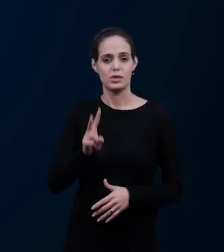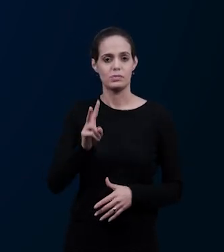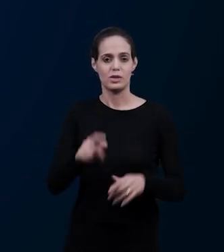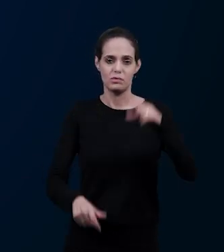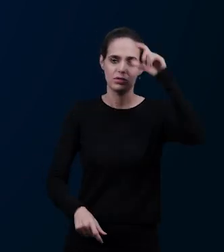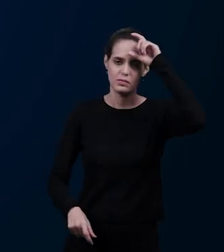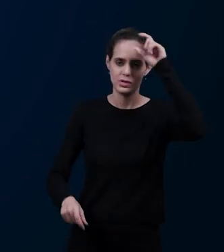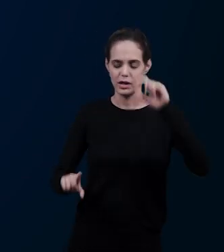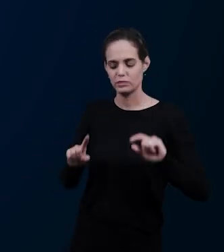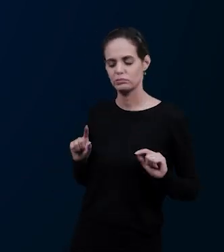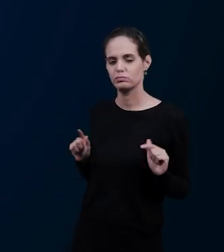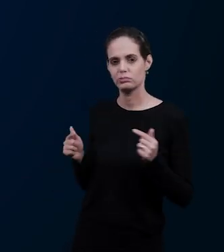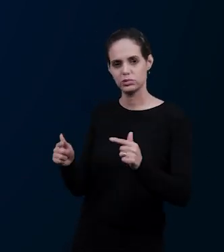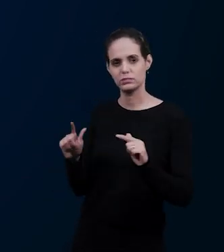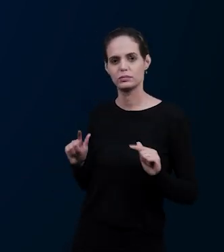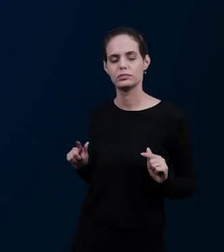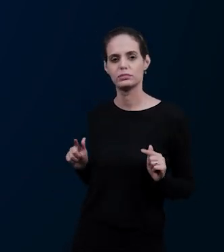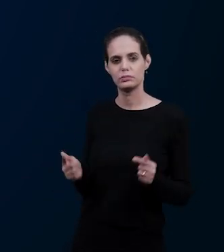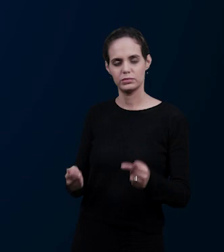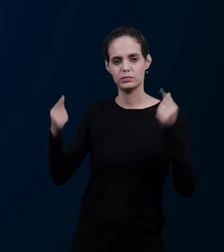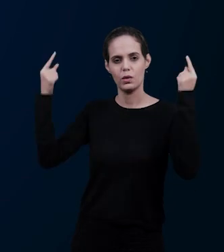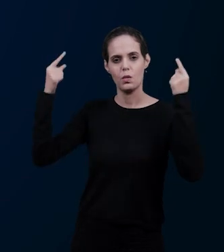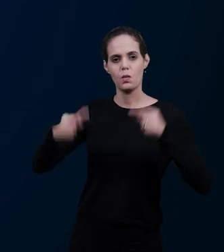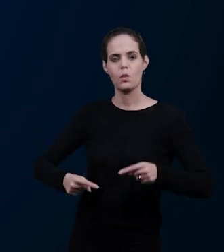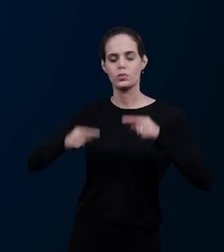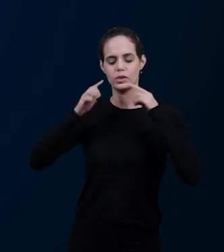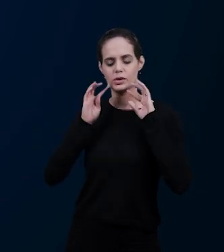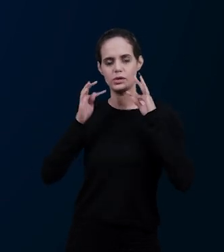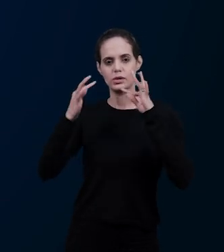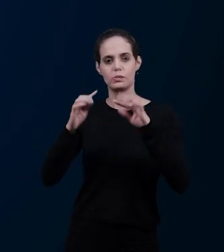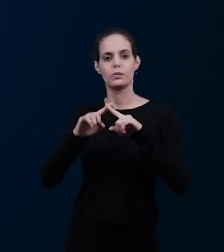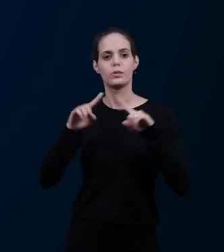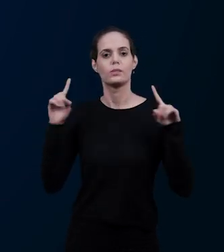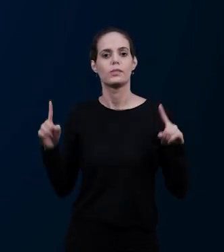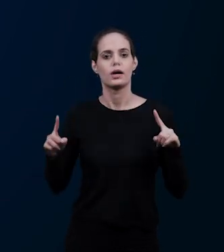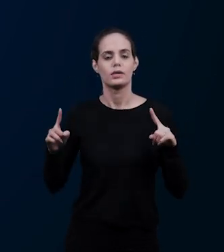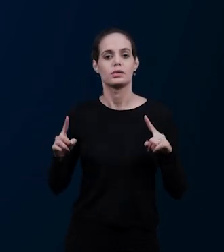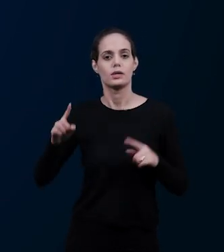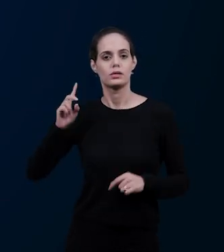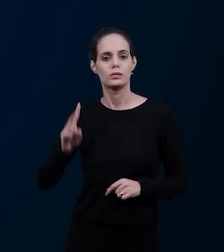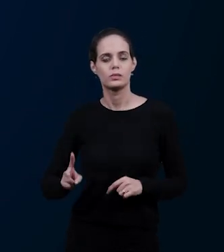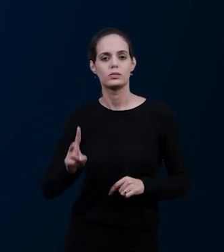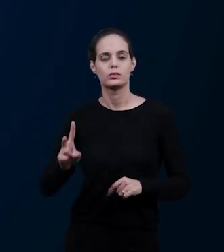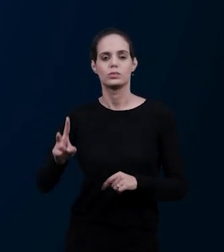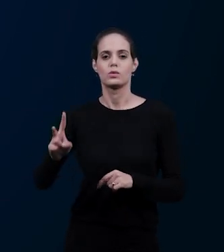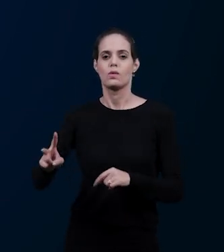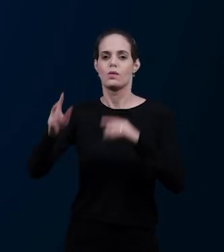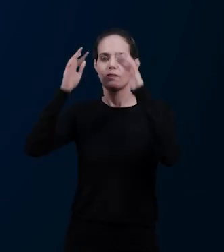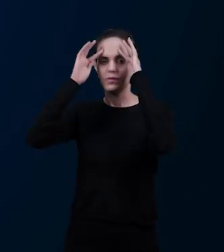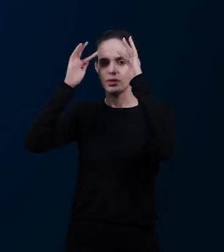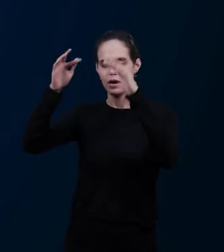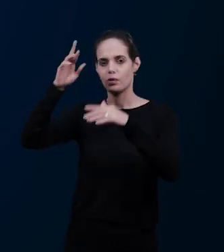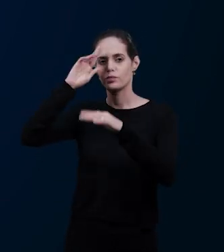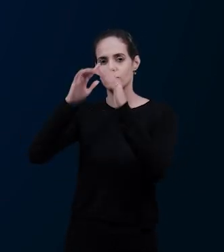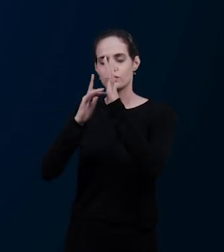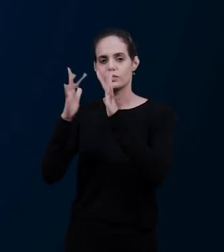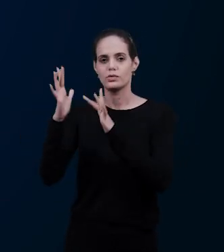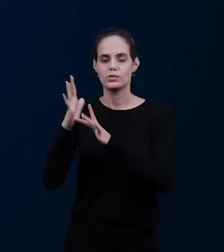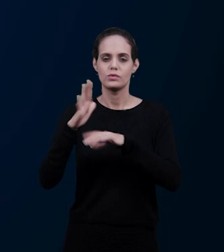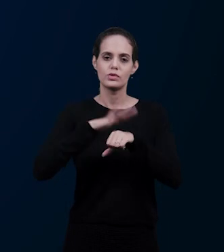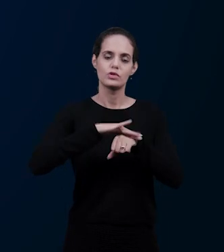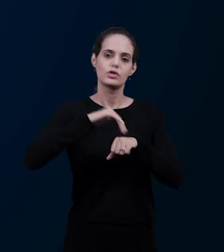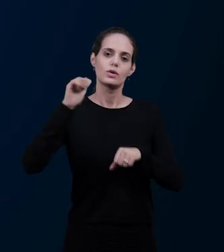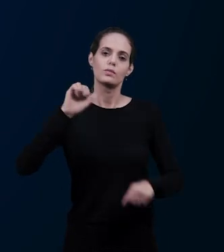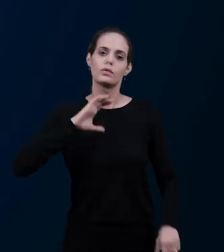alvo do ataque do adversário contra a sua identidade, mas ela permanece fiel àquele que a